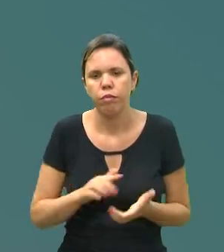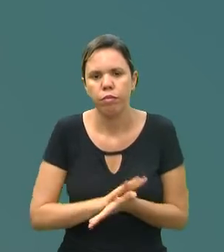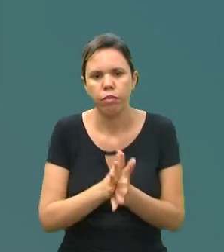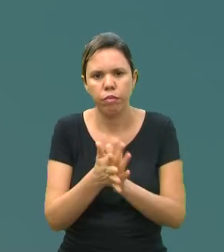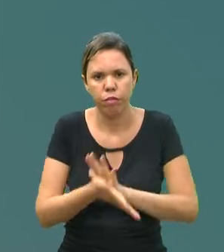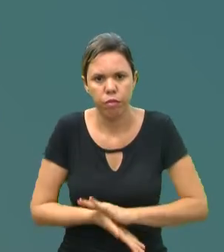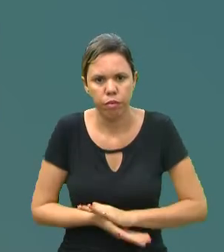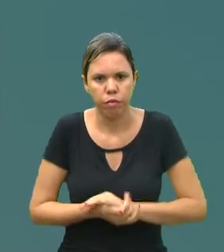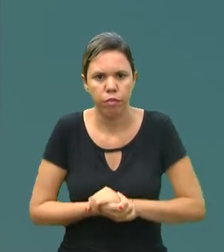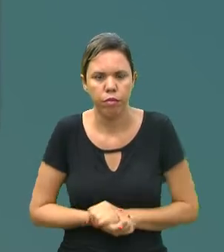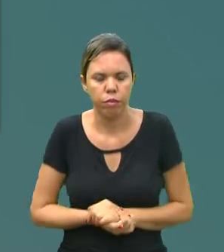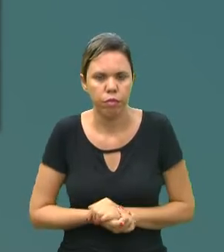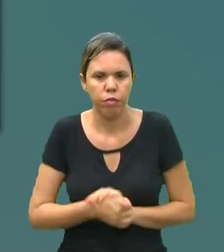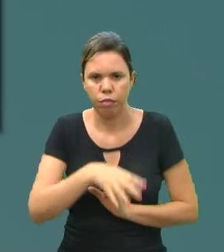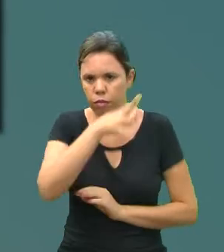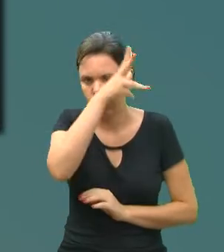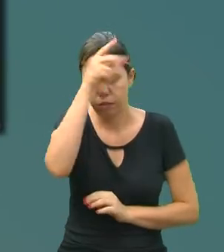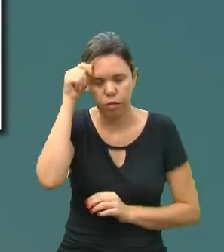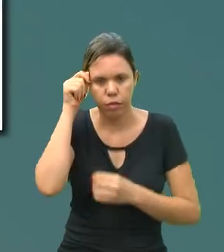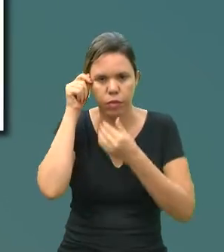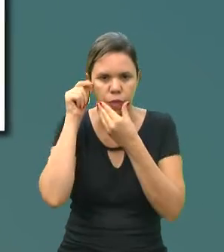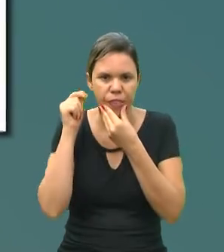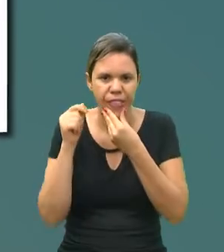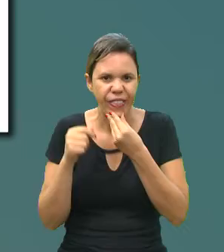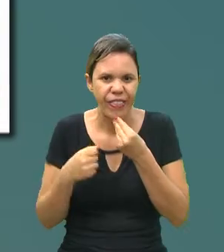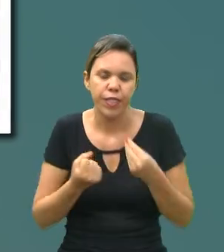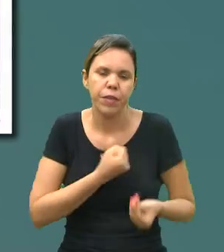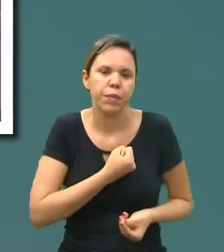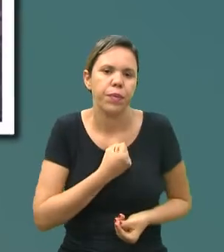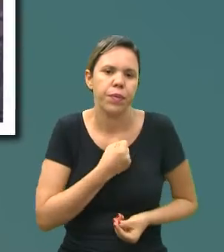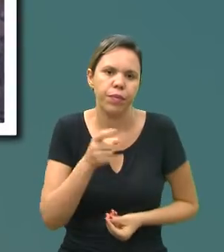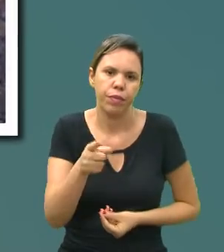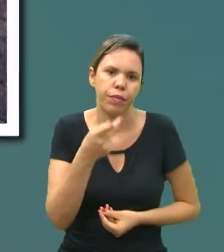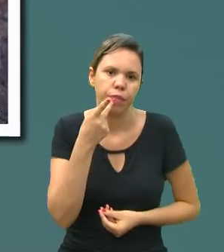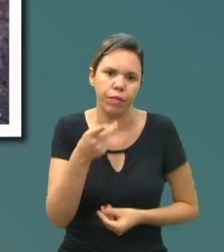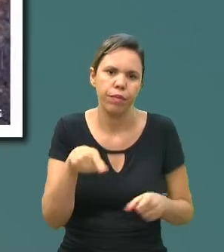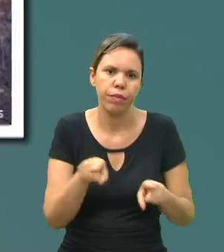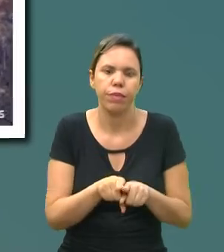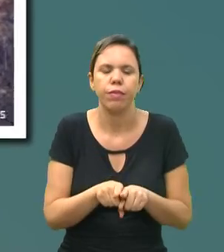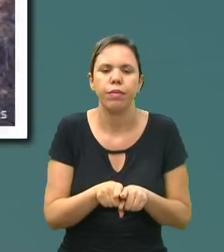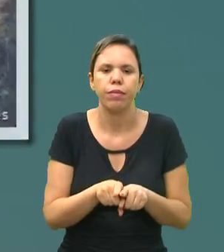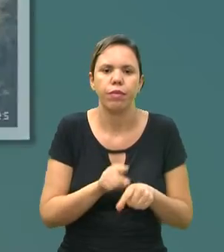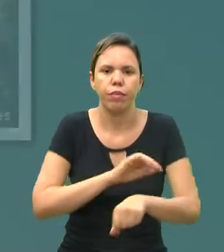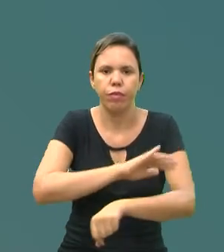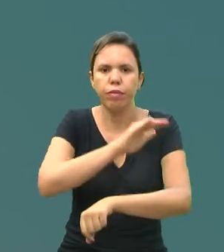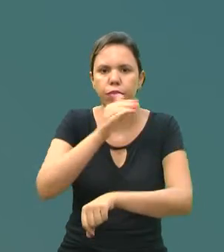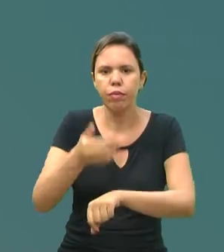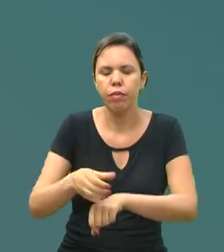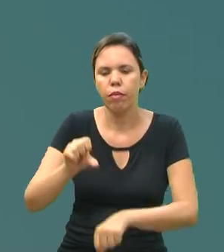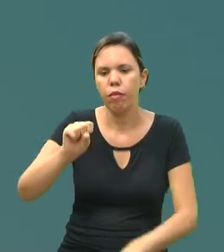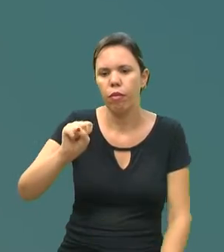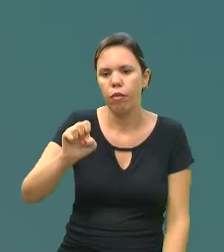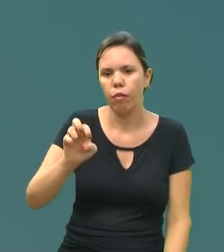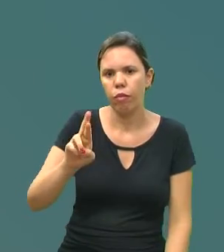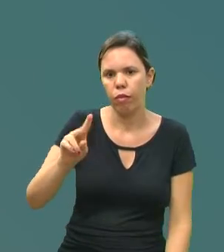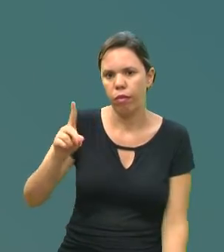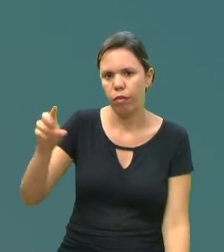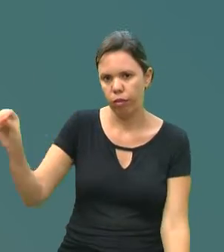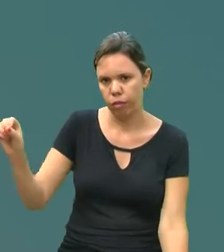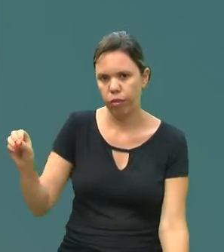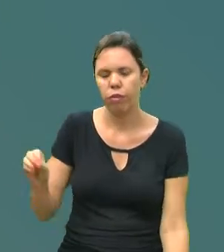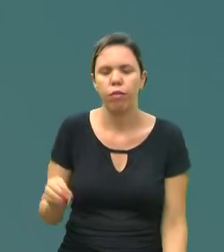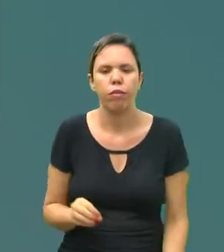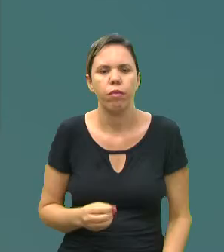de destruição, tanto na Amazônia, né, com esses números que você comentou, como também no Cerrado. O Cerrado, no ano